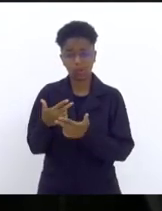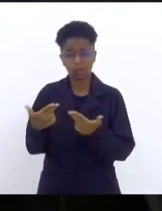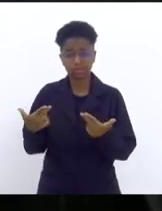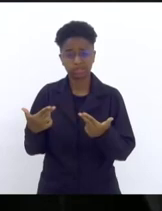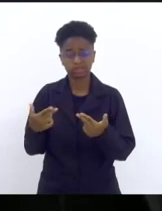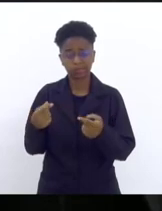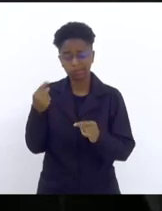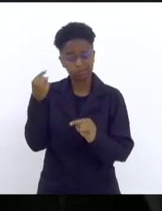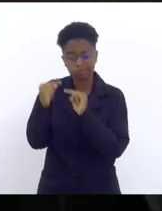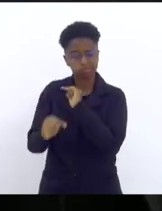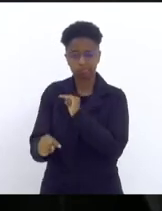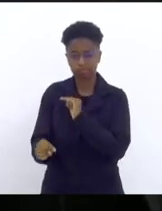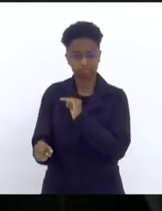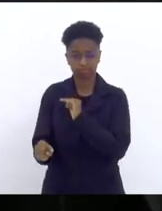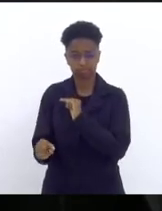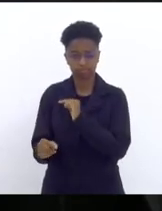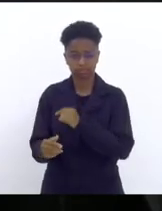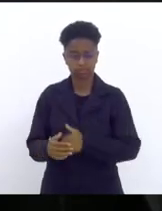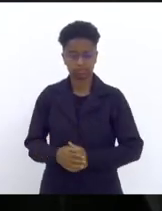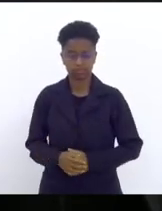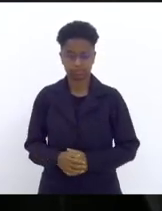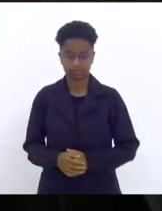desproporcionais primeiro